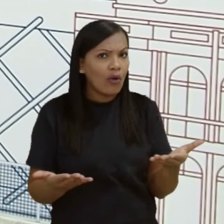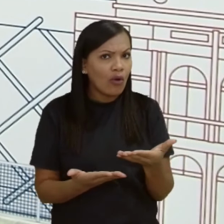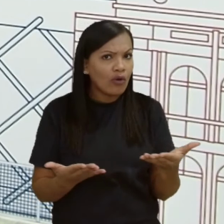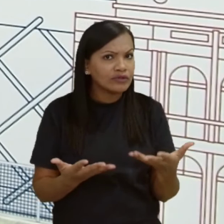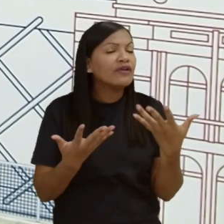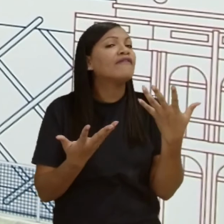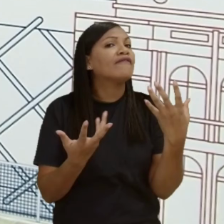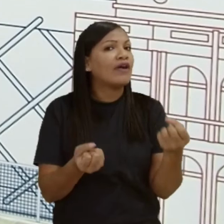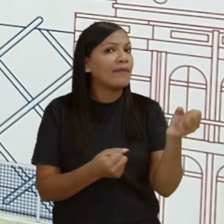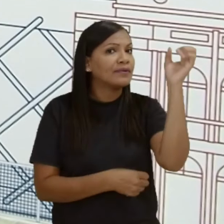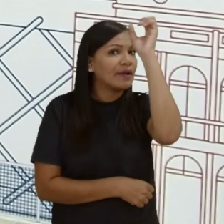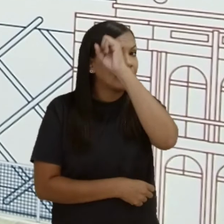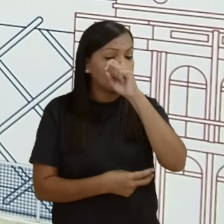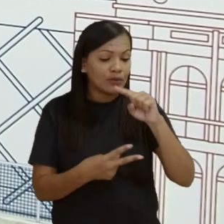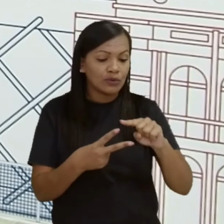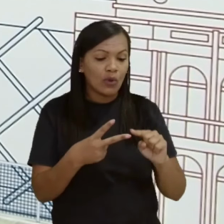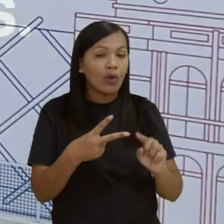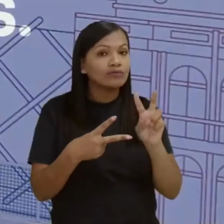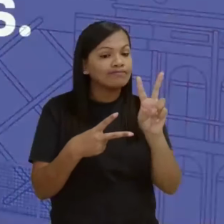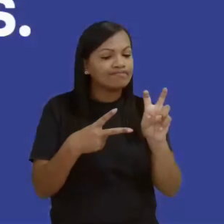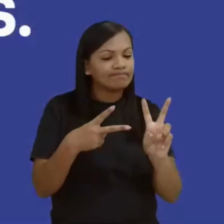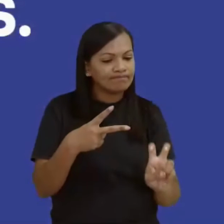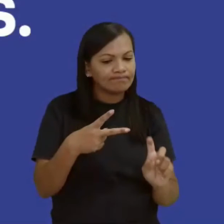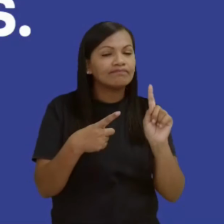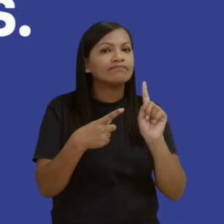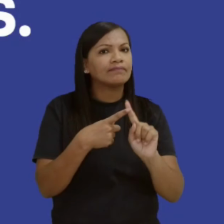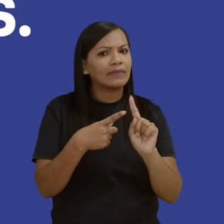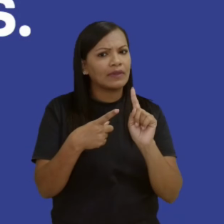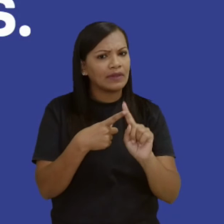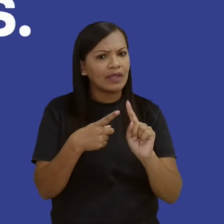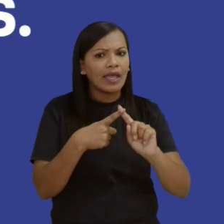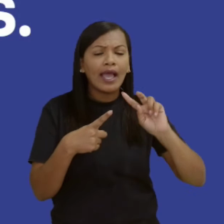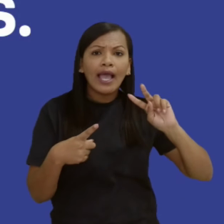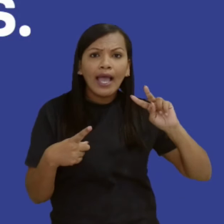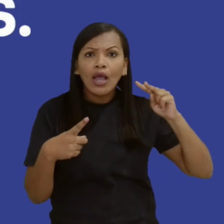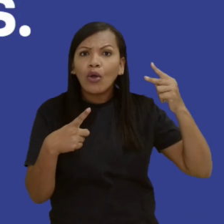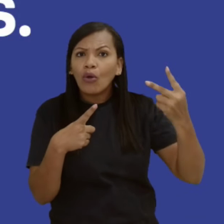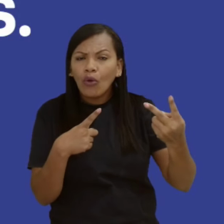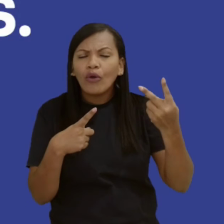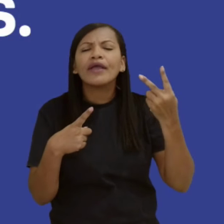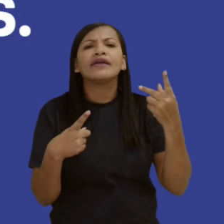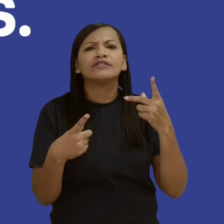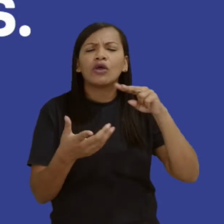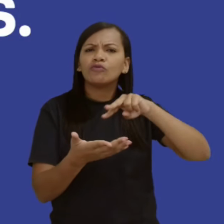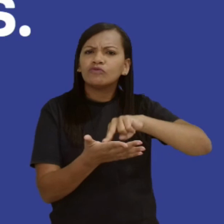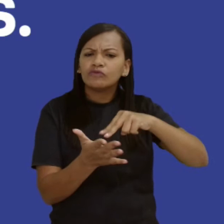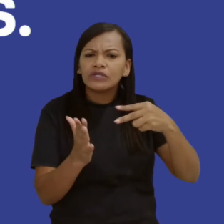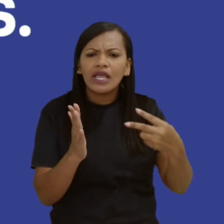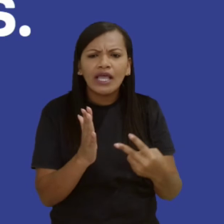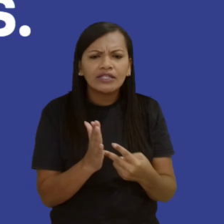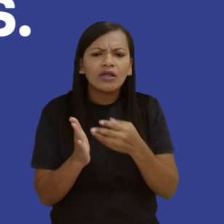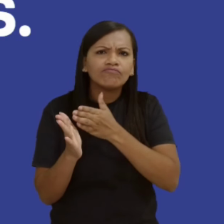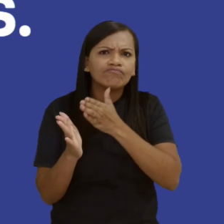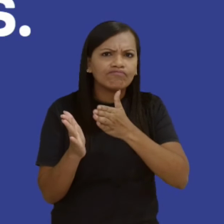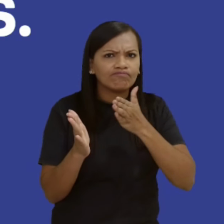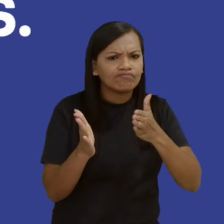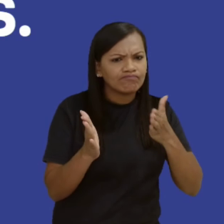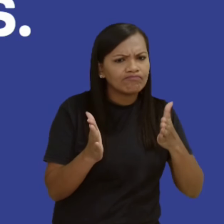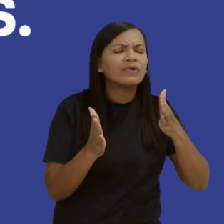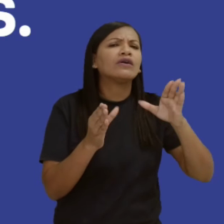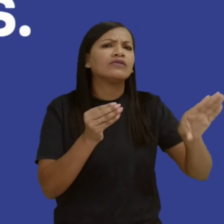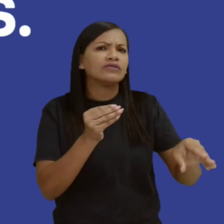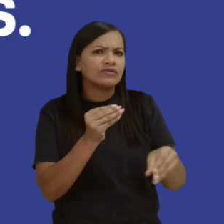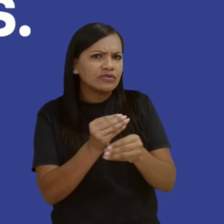onda em dois descritores. Primeiro, a gente vai reconhecer o efeito de sentido decorrente do emprego